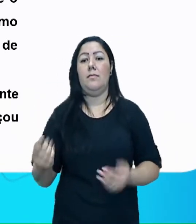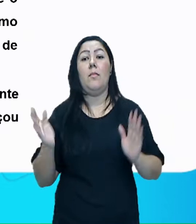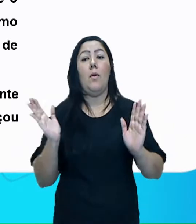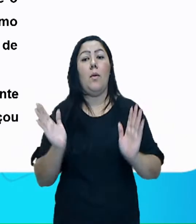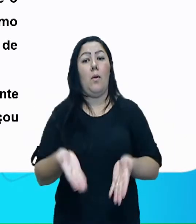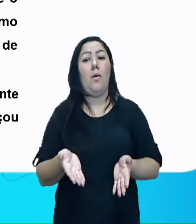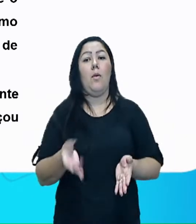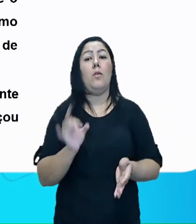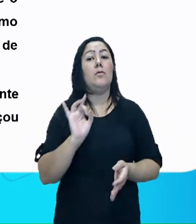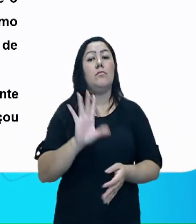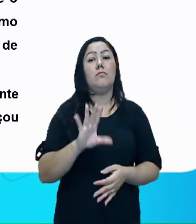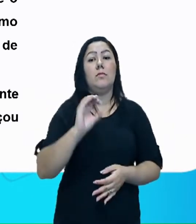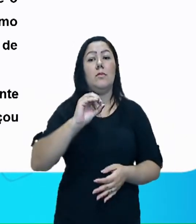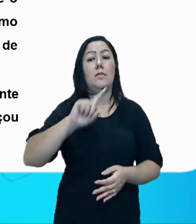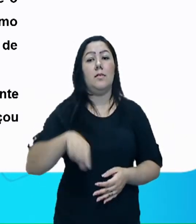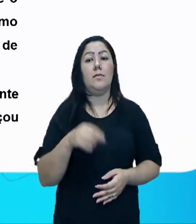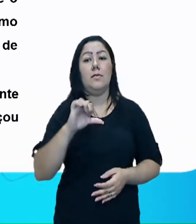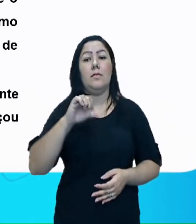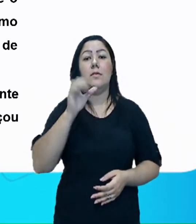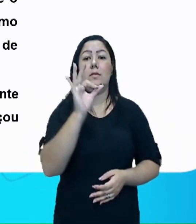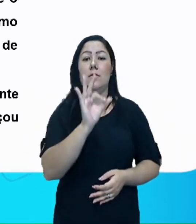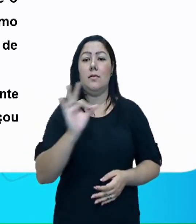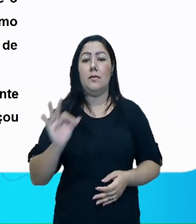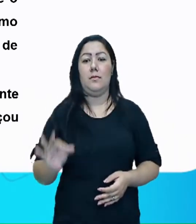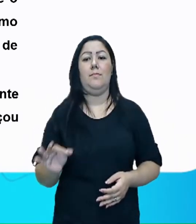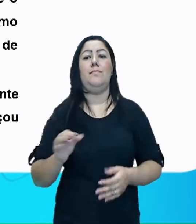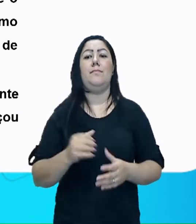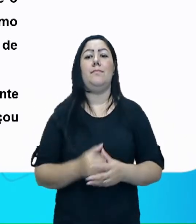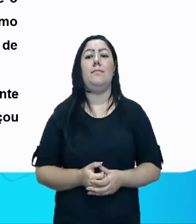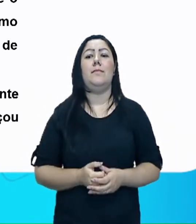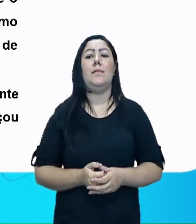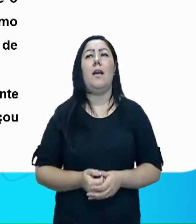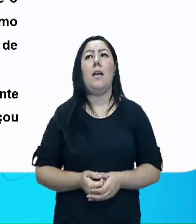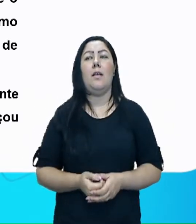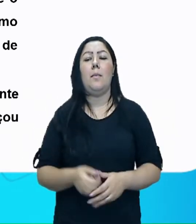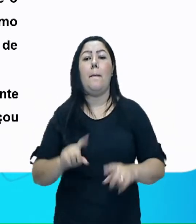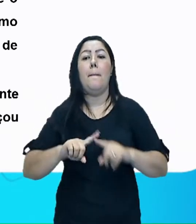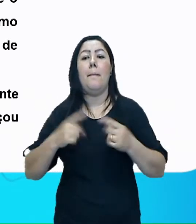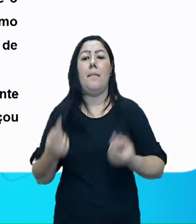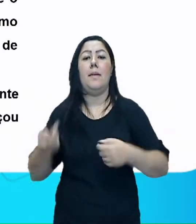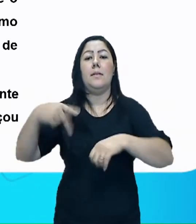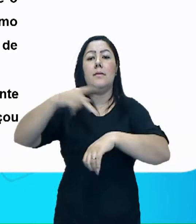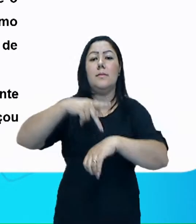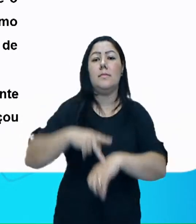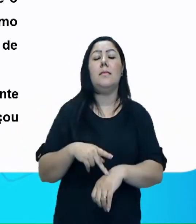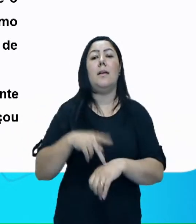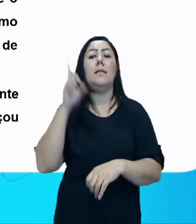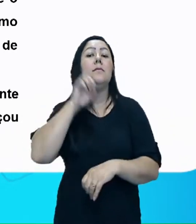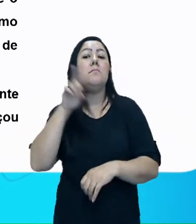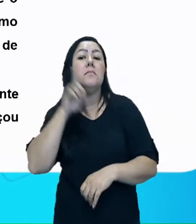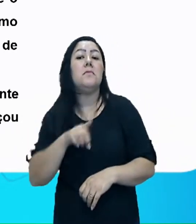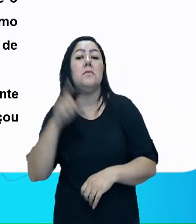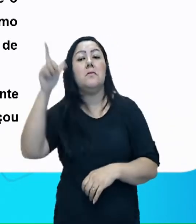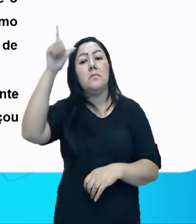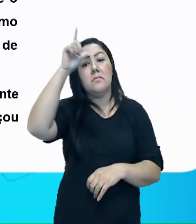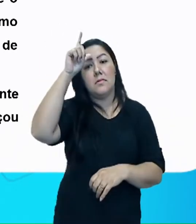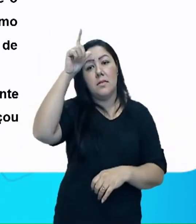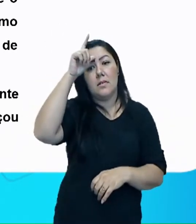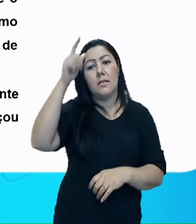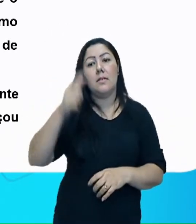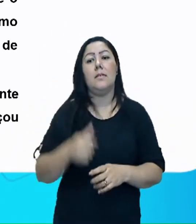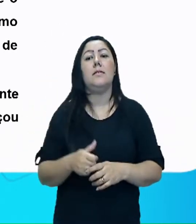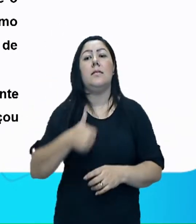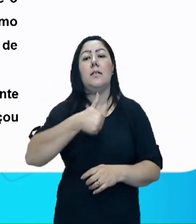14% e 28% de estrangeiros. Também estamos em situação pior do que a do